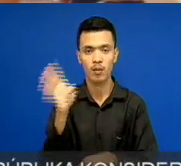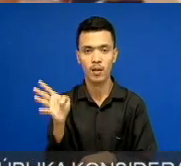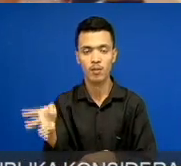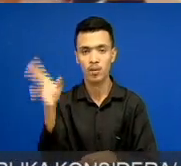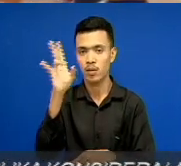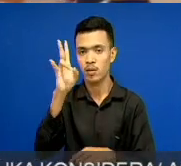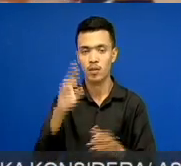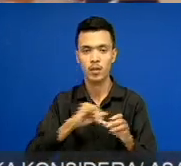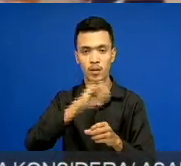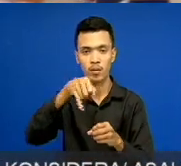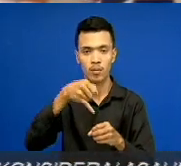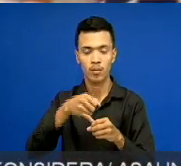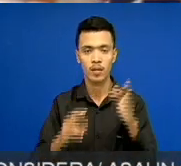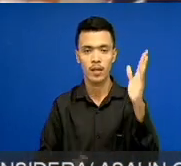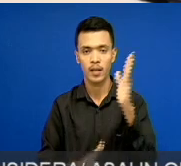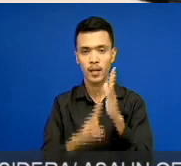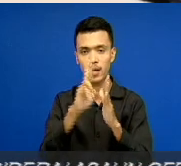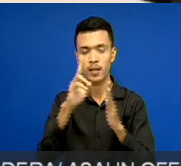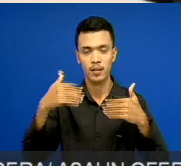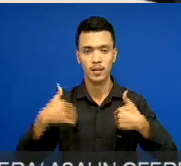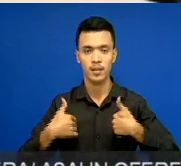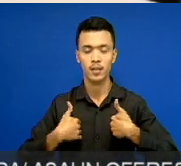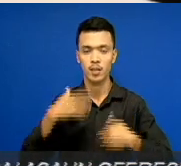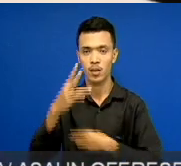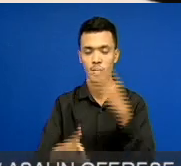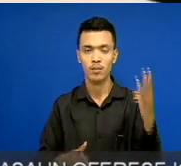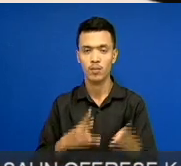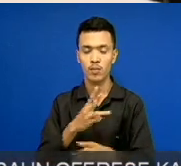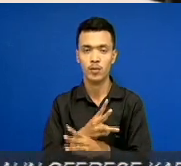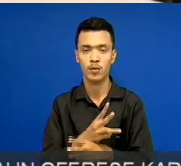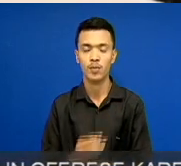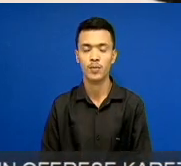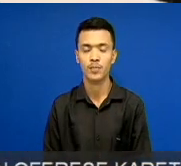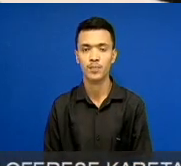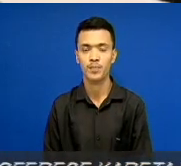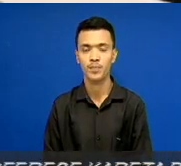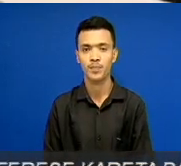categoria Ashliu e Hamundo. João Aníbal Fortunato Martins, by RTTL.